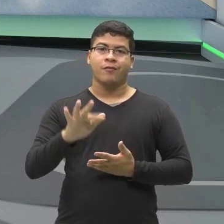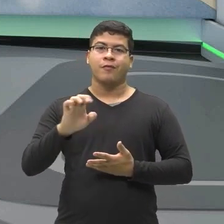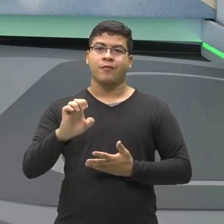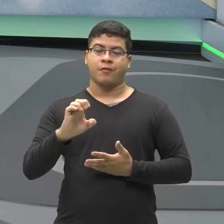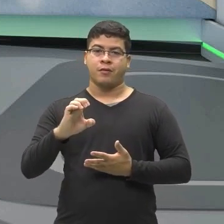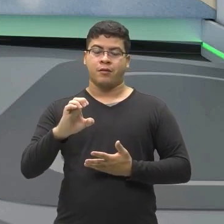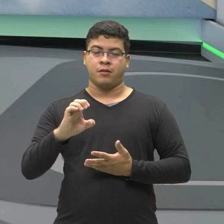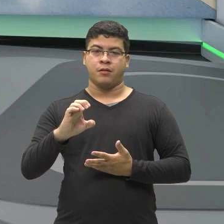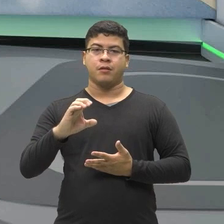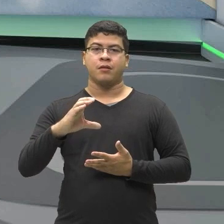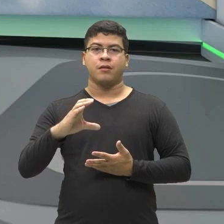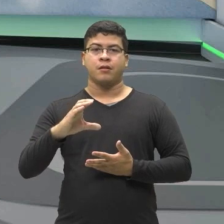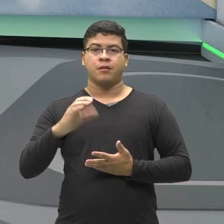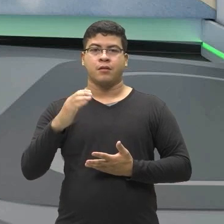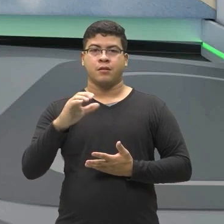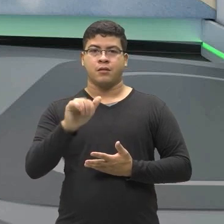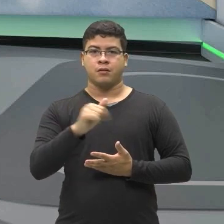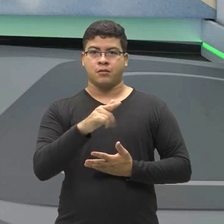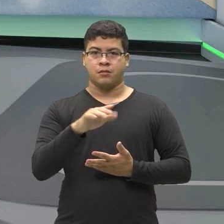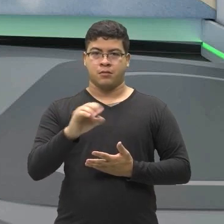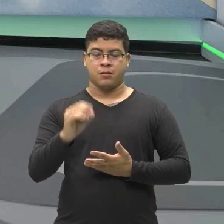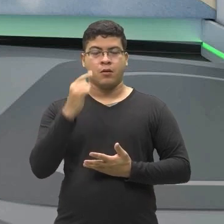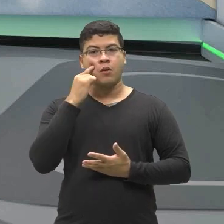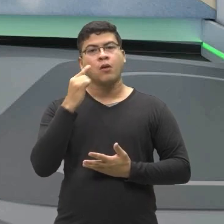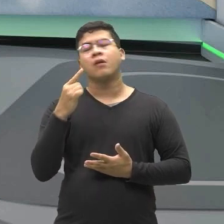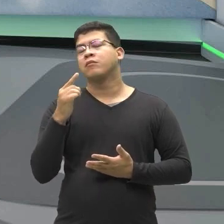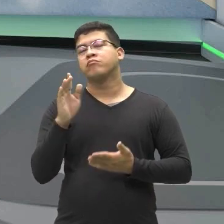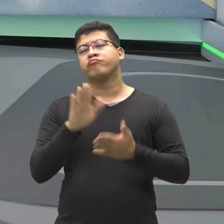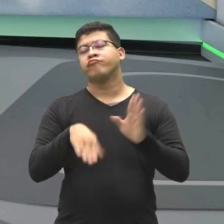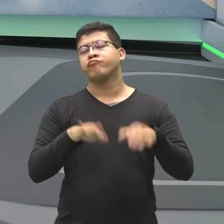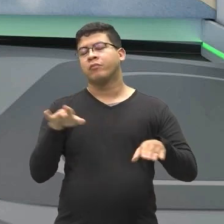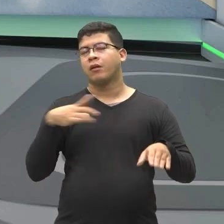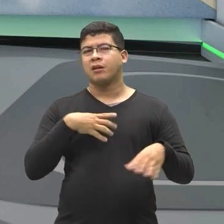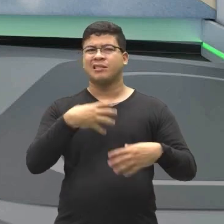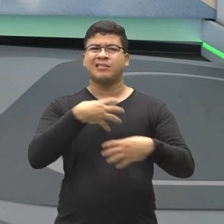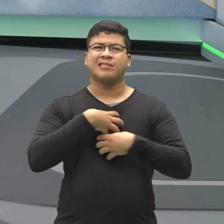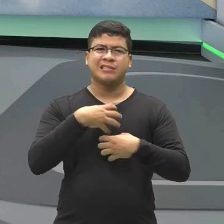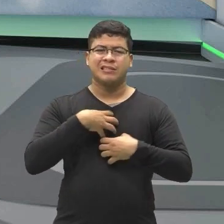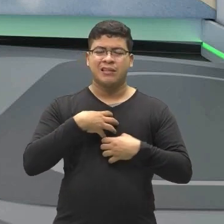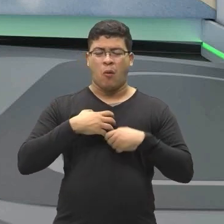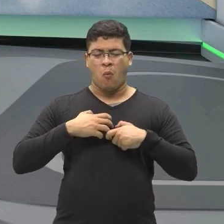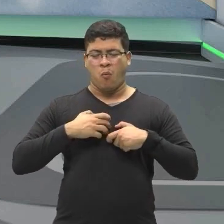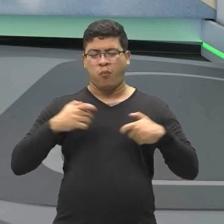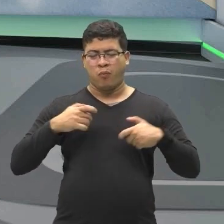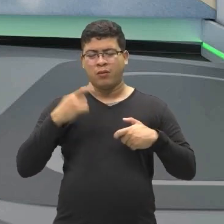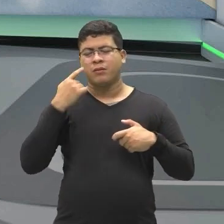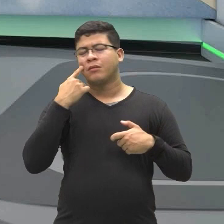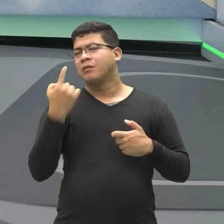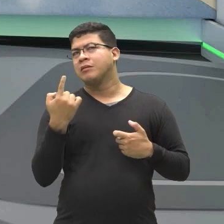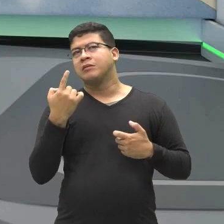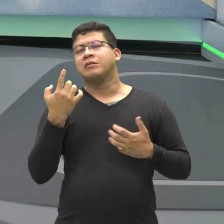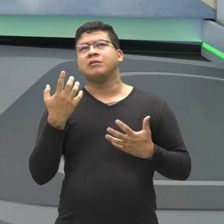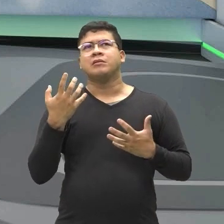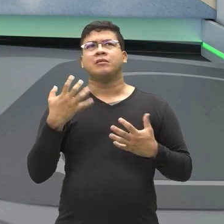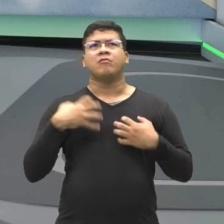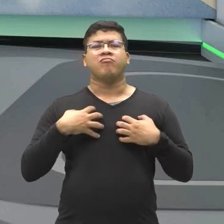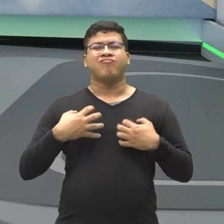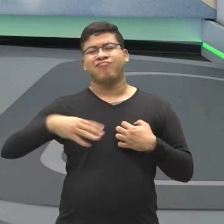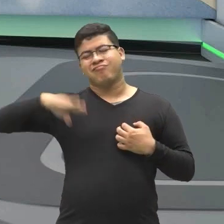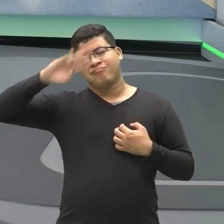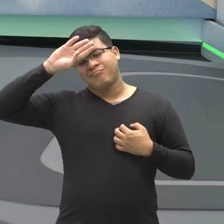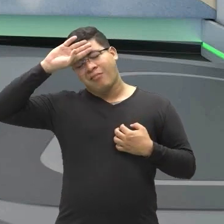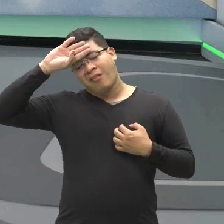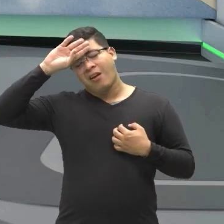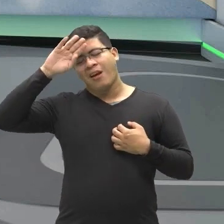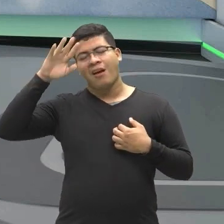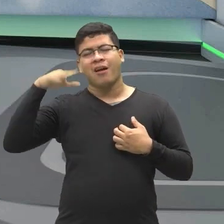infecção, geralmente, né, os primeiros sintomas é de uma inflamação, uma febre, né? Quando eu consigo sentir ali o meu corpo que está mais